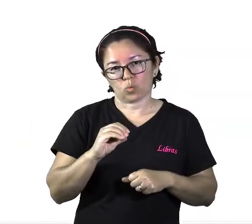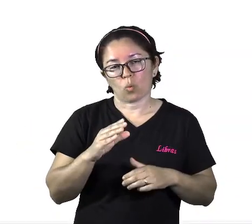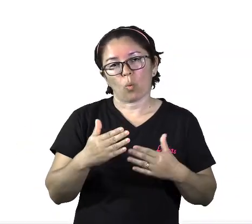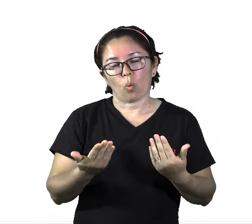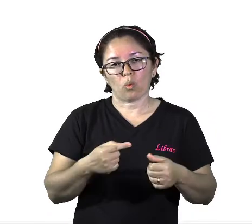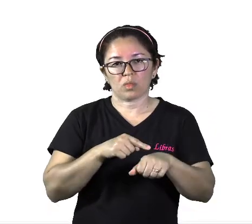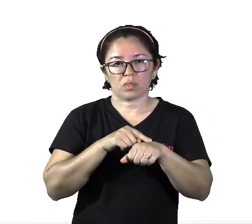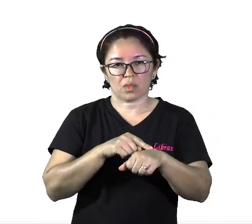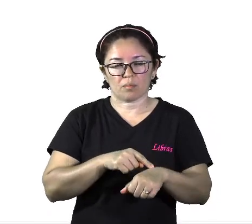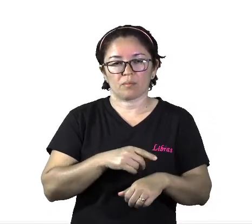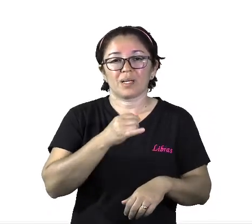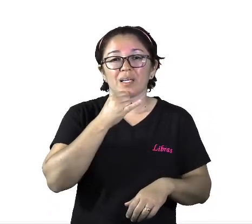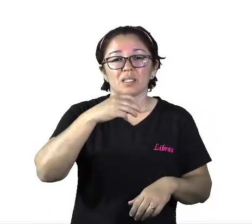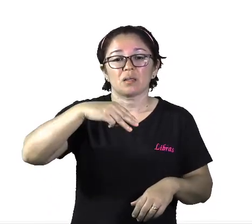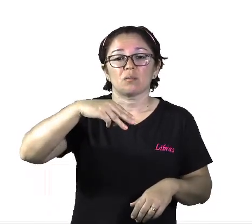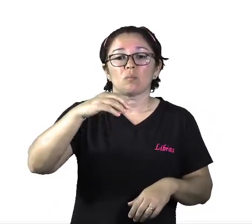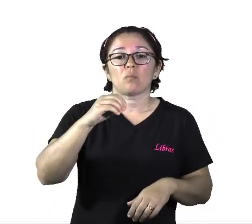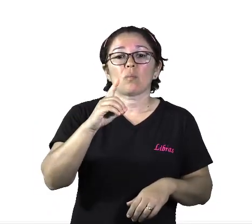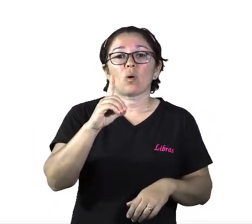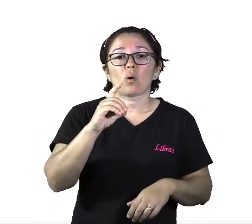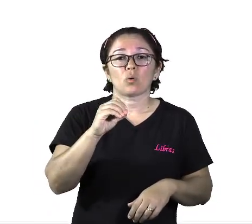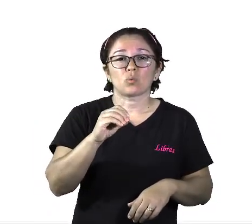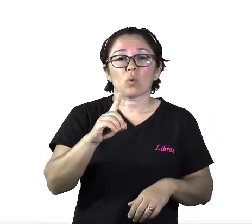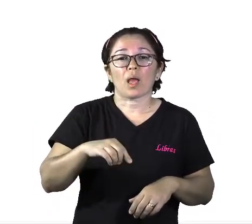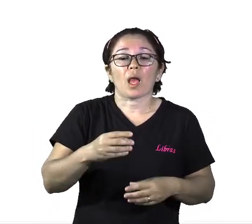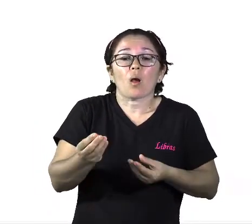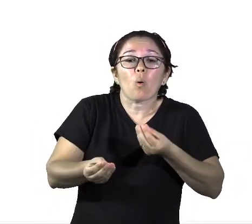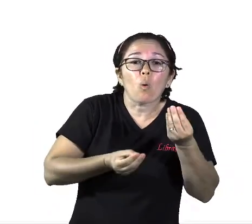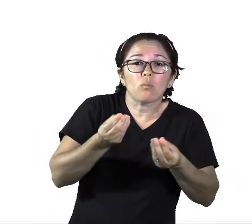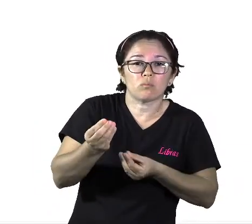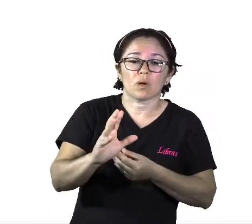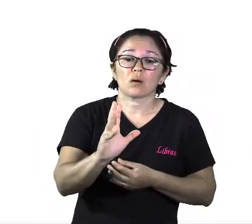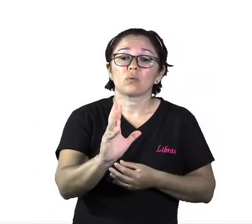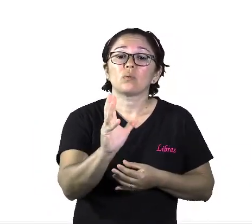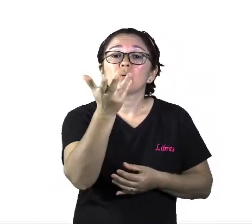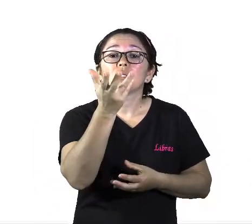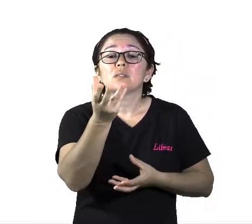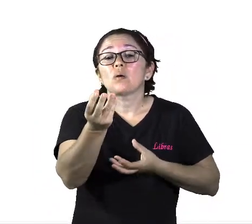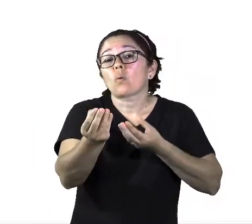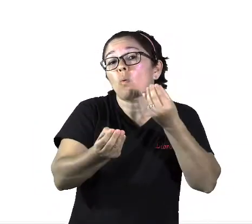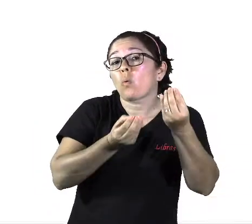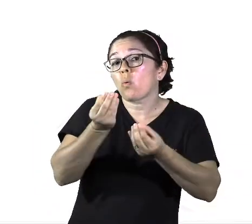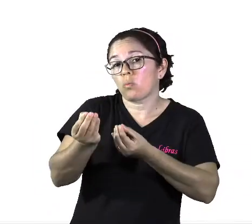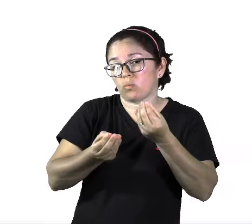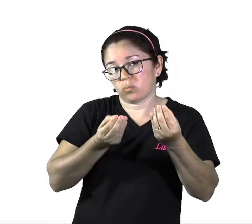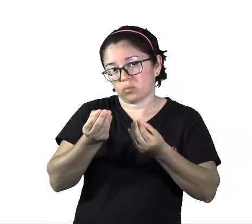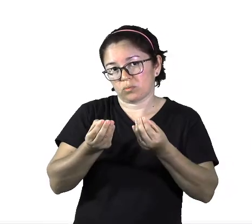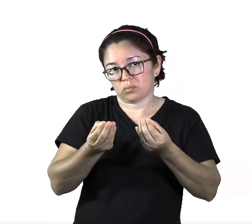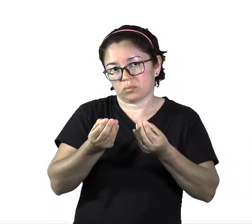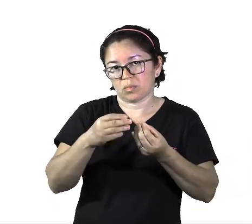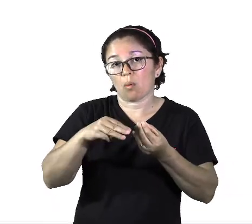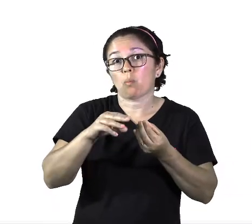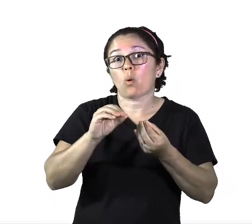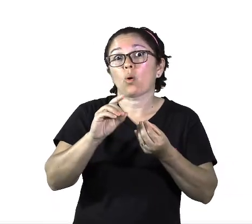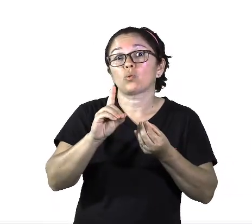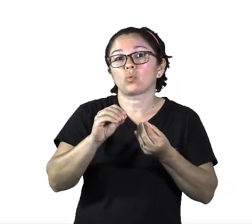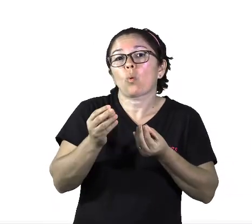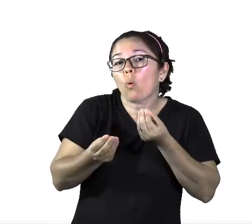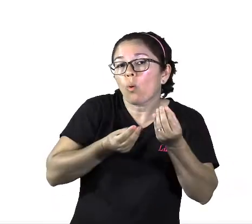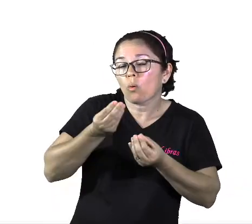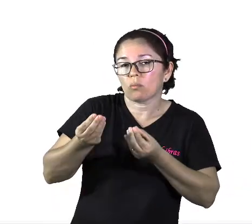que indica a maneira, o modo como o fato se realiza. São 3 os modos verbais. Vamos